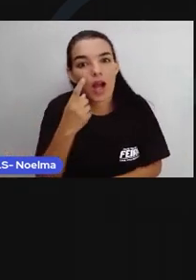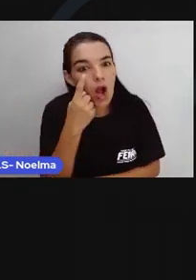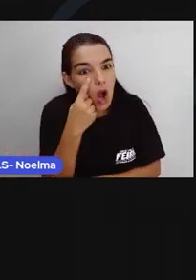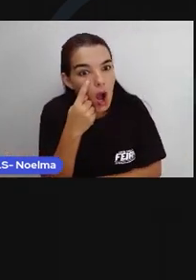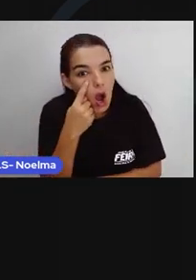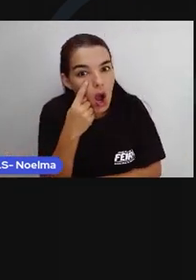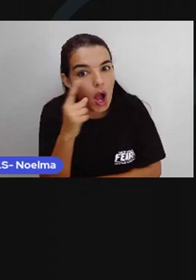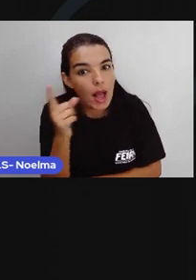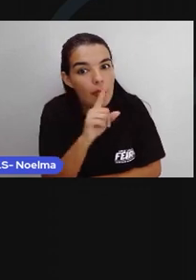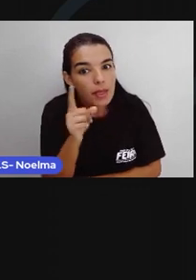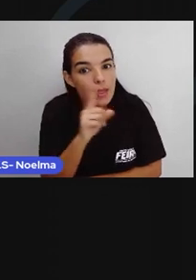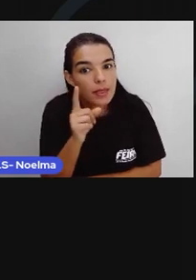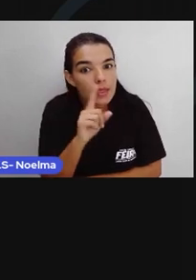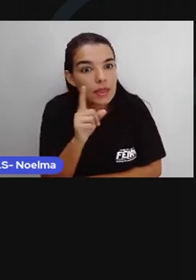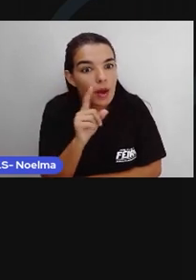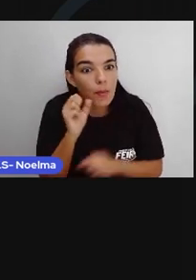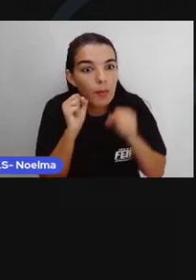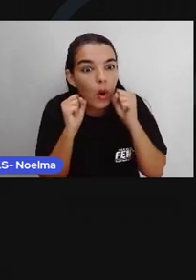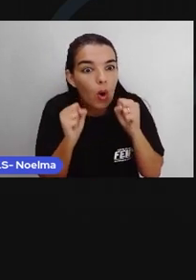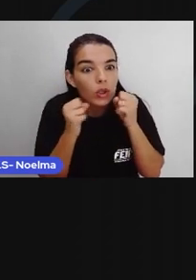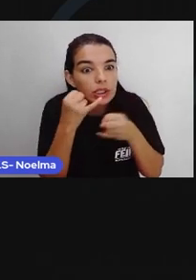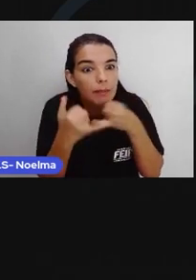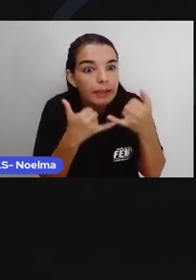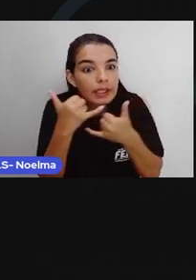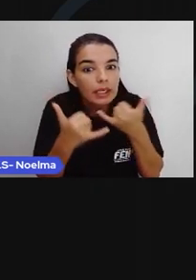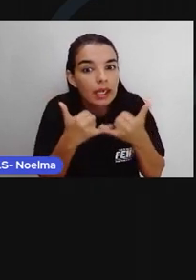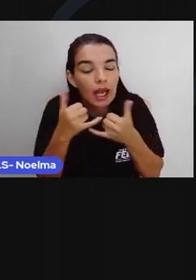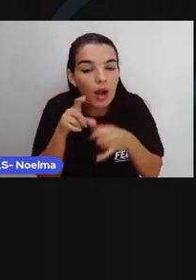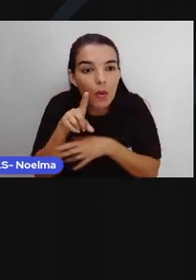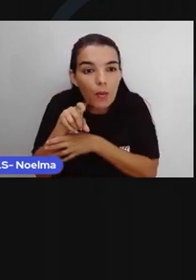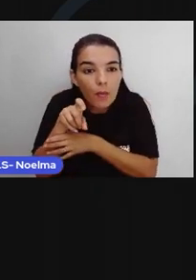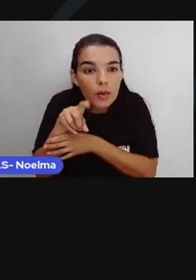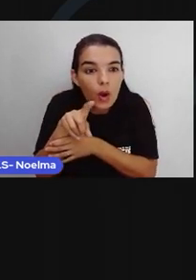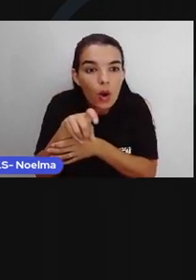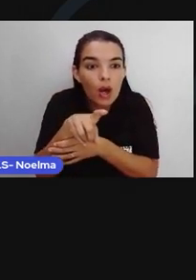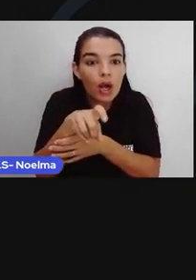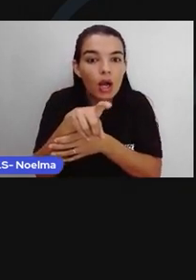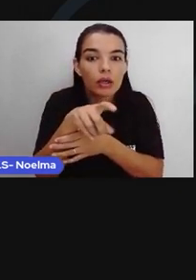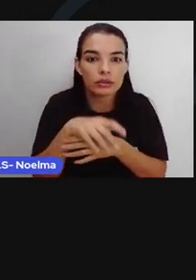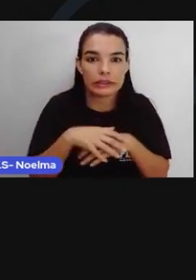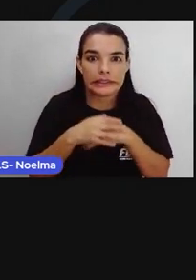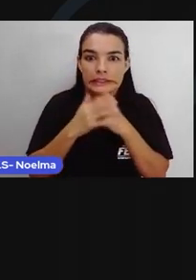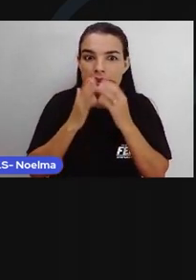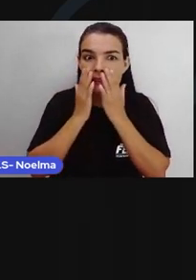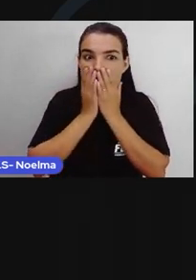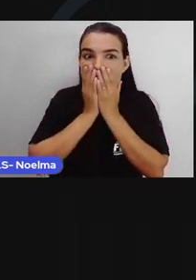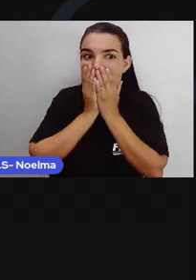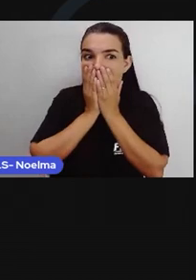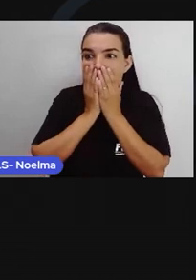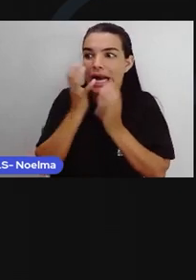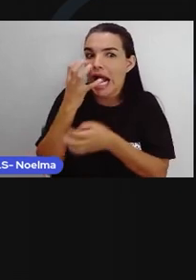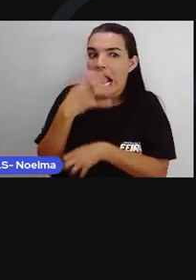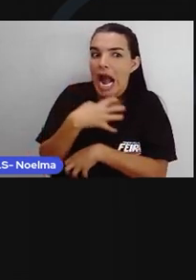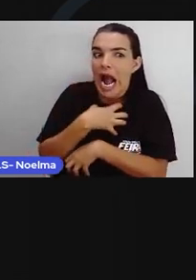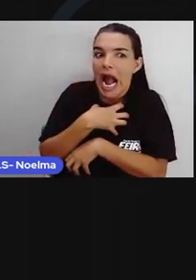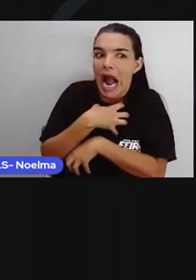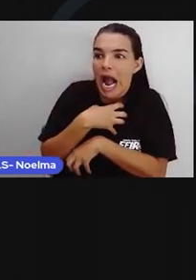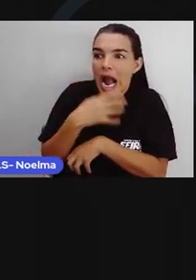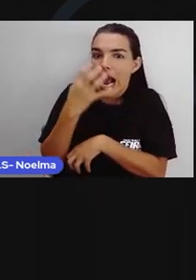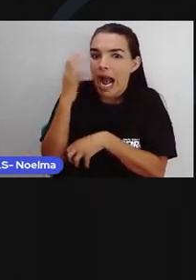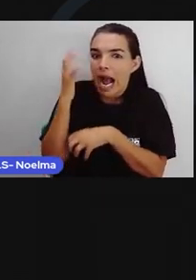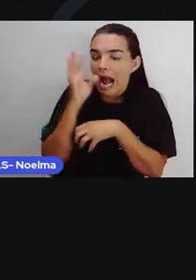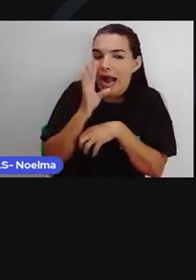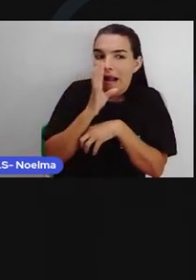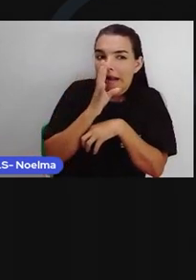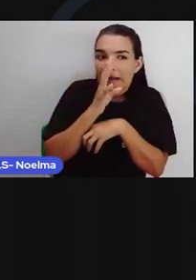mexam com minhocão. É? Meio assustados e metade sem acreditar nas palavras do